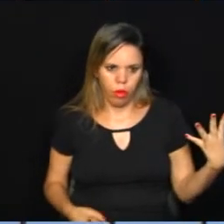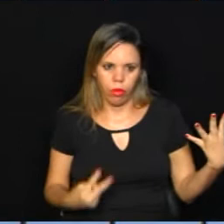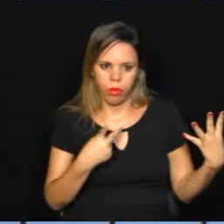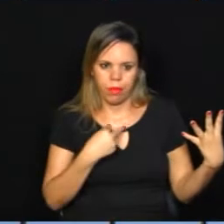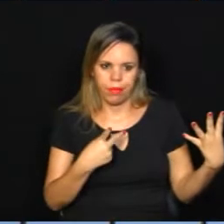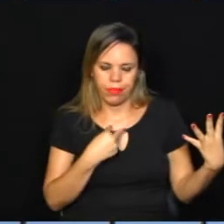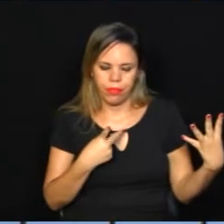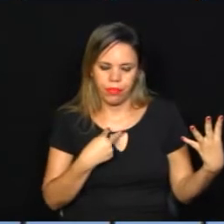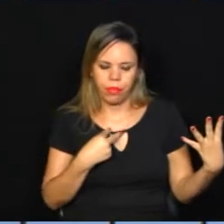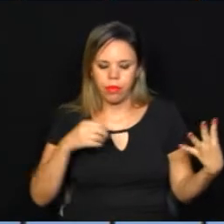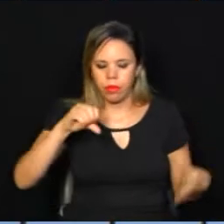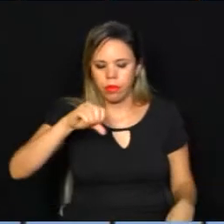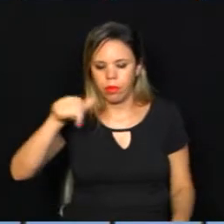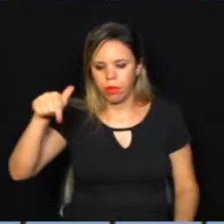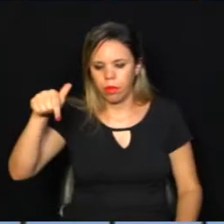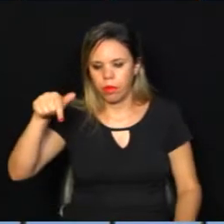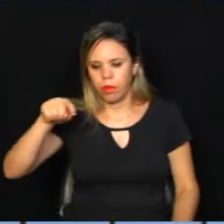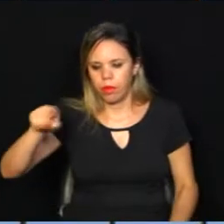taxa de